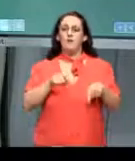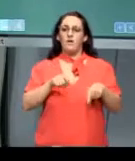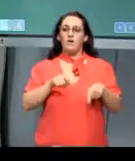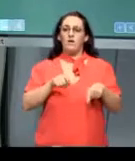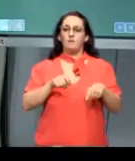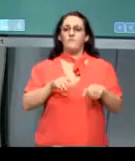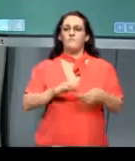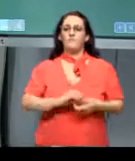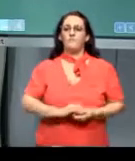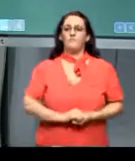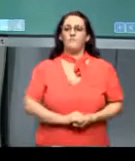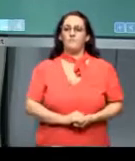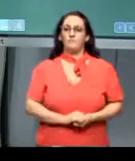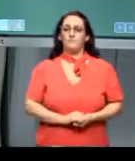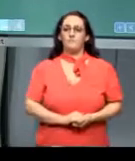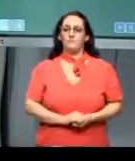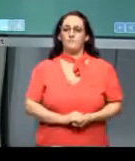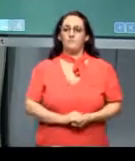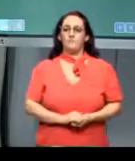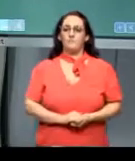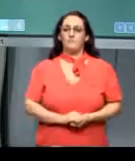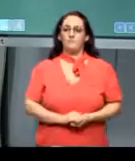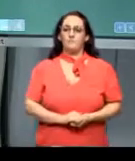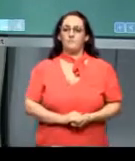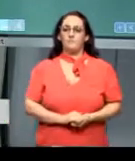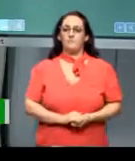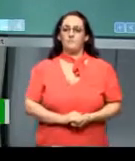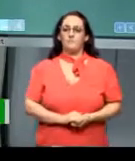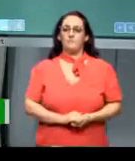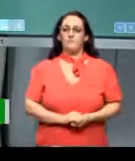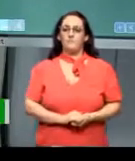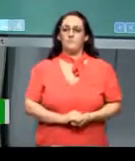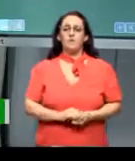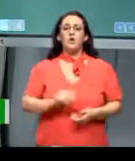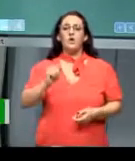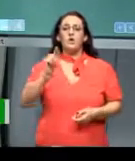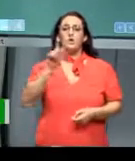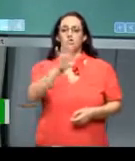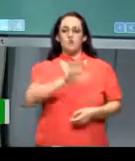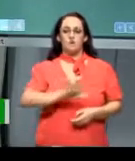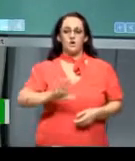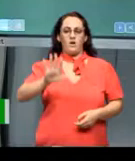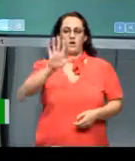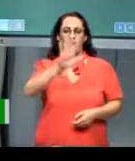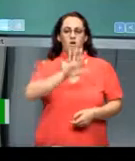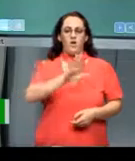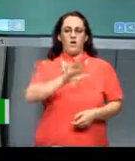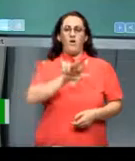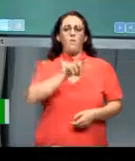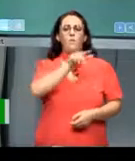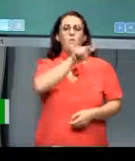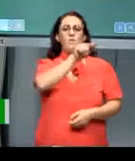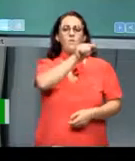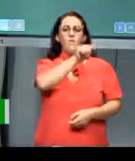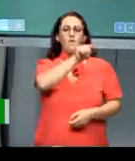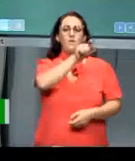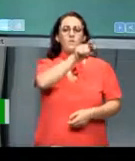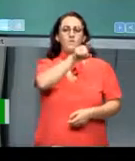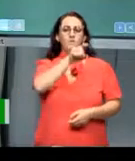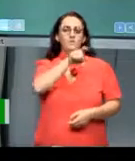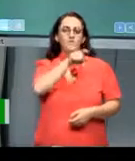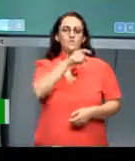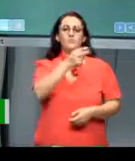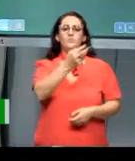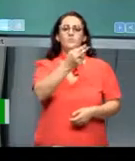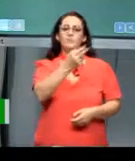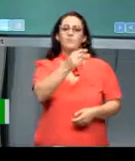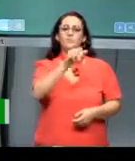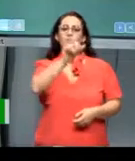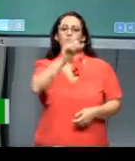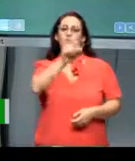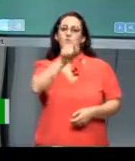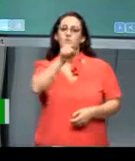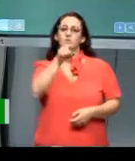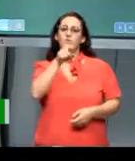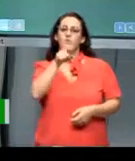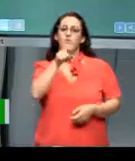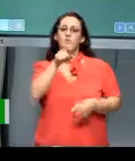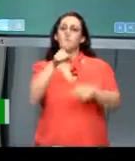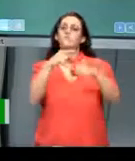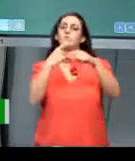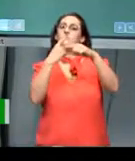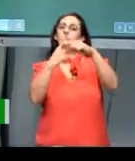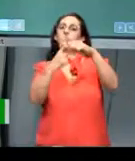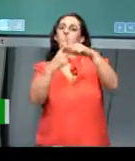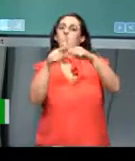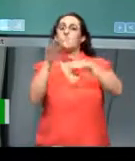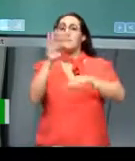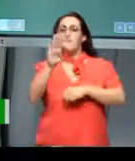do primeiro grau é assim, ó, vamos dar a forma geral, f de x igual a ax mais b, ok? Por que ela é do